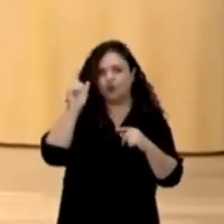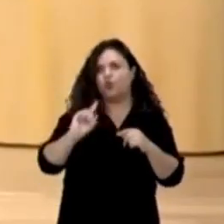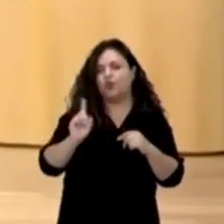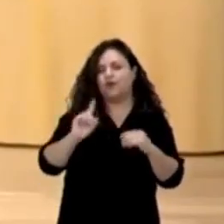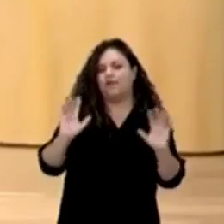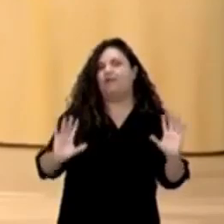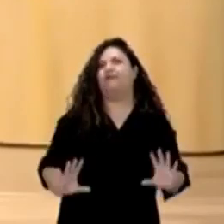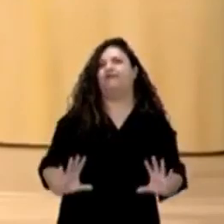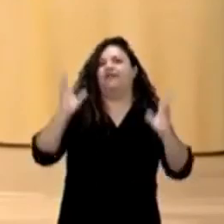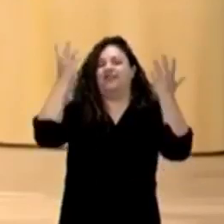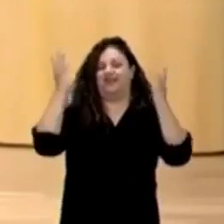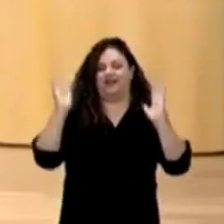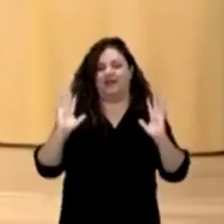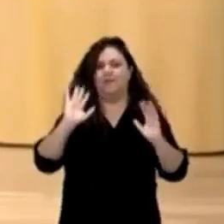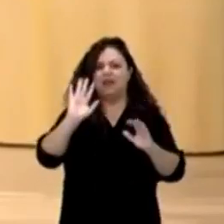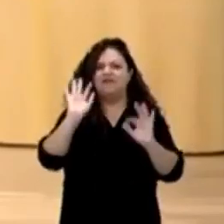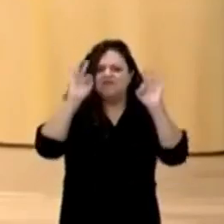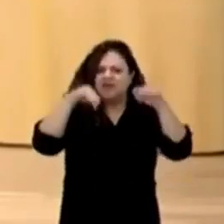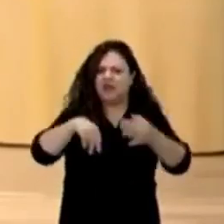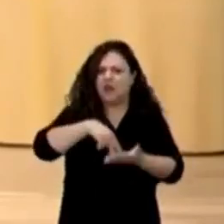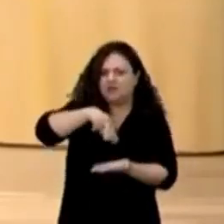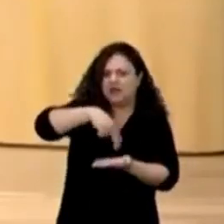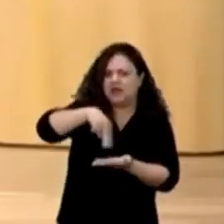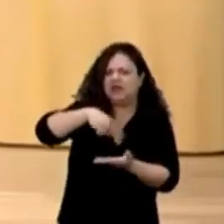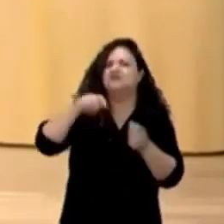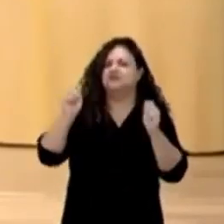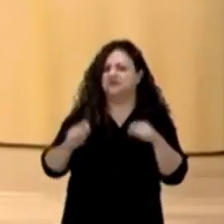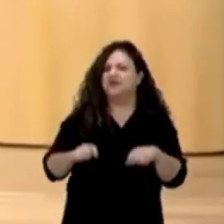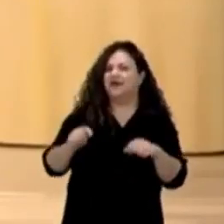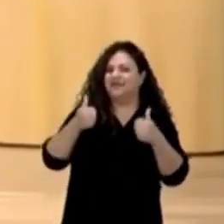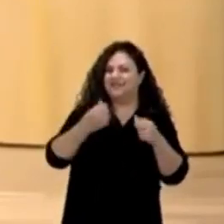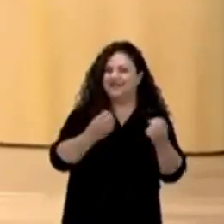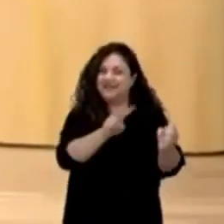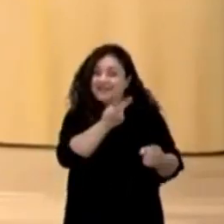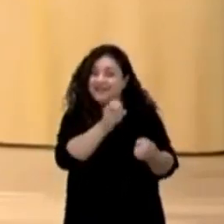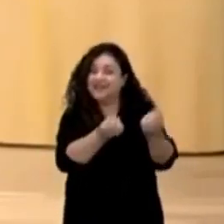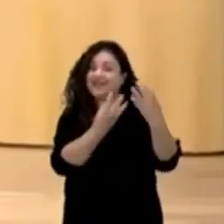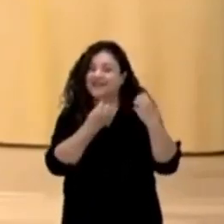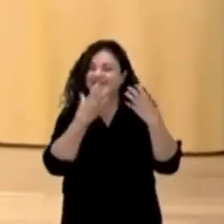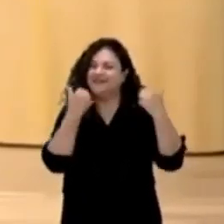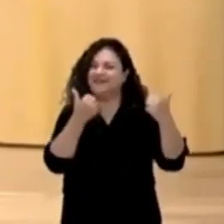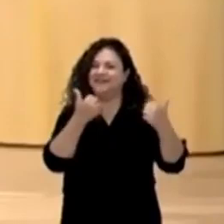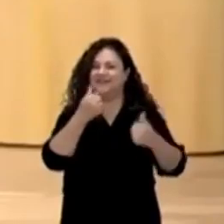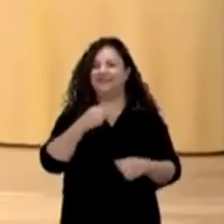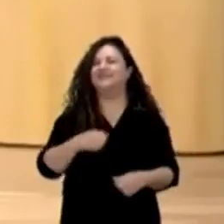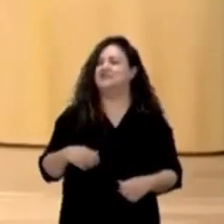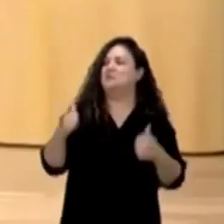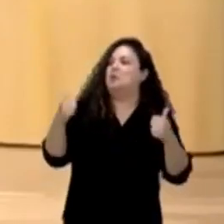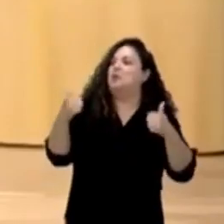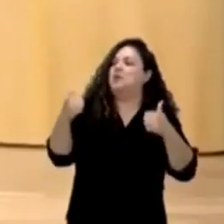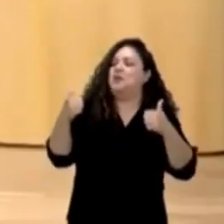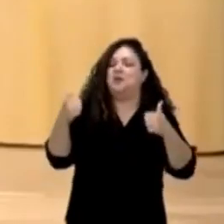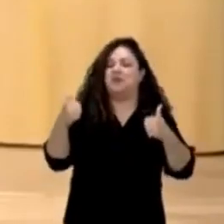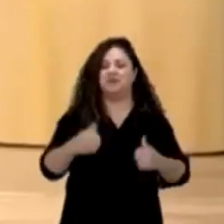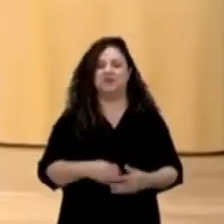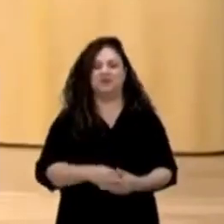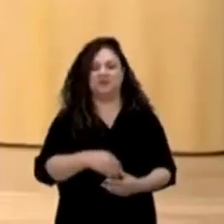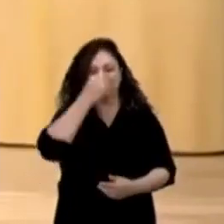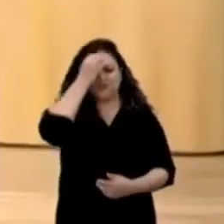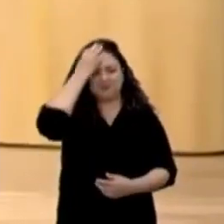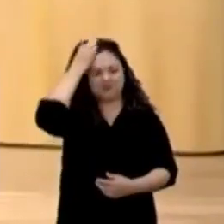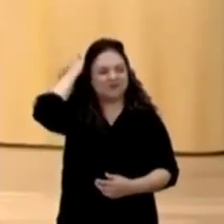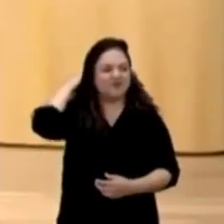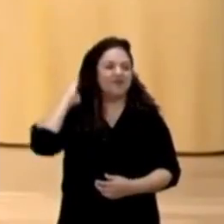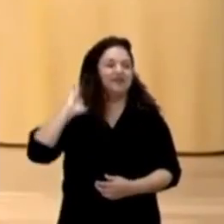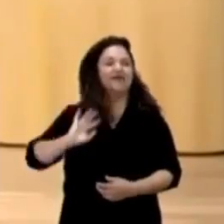Mas a gente pode lançar uns passinhos no final. Fiquem tranquilos que vocês vão ensinar a gente. Tá bom. Então a gente fica aqui prestando atenção. Como